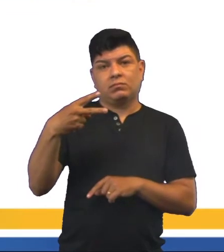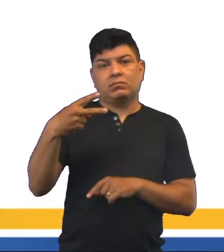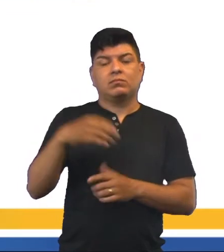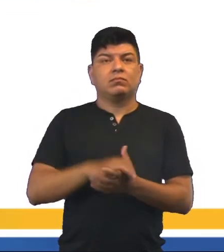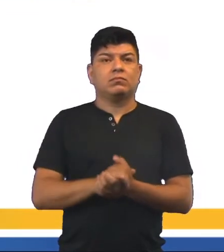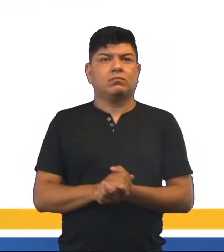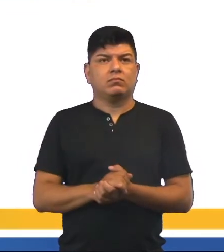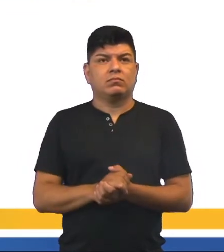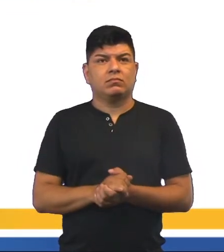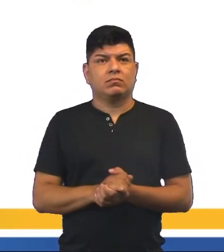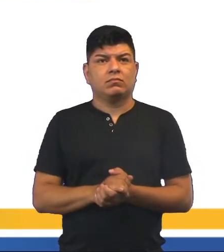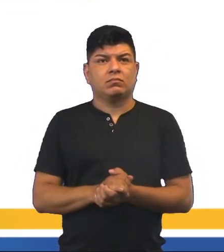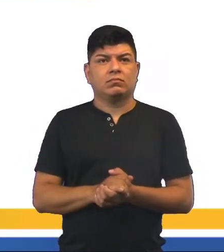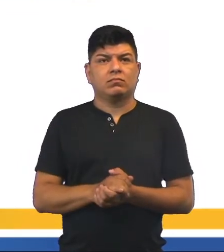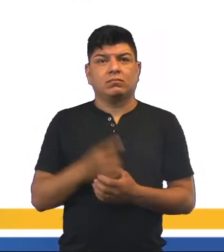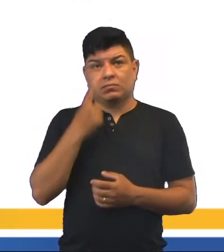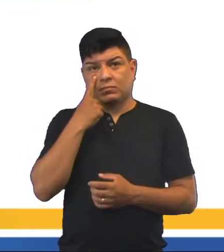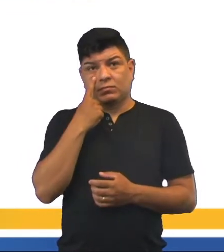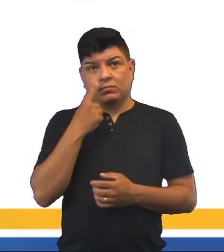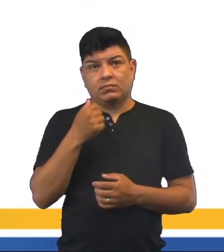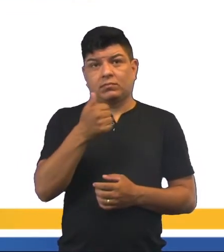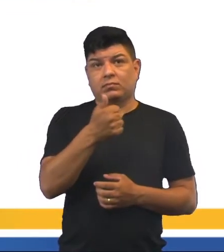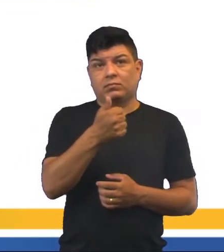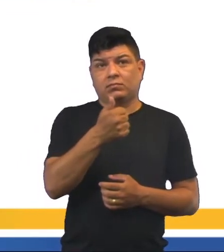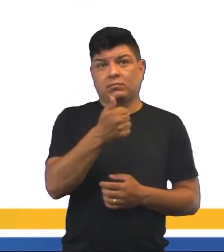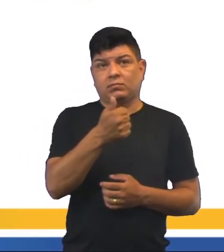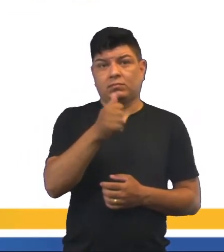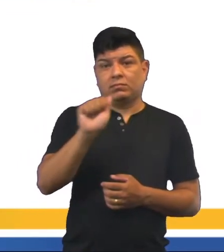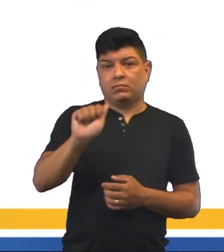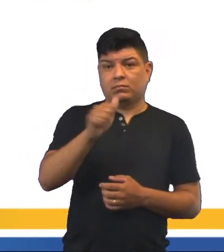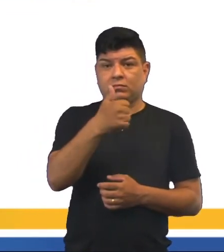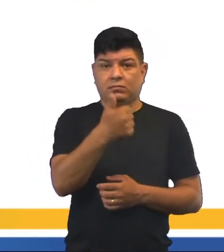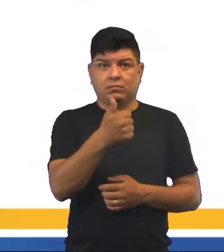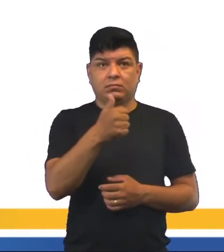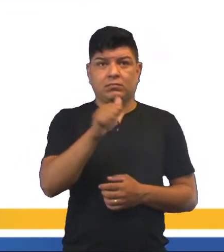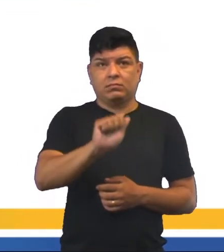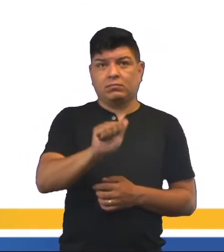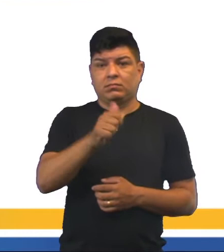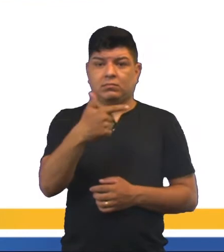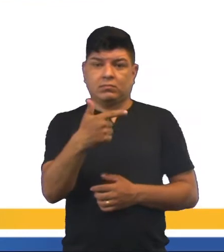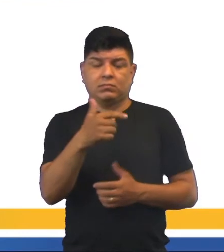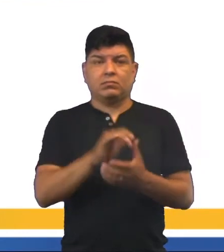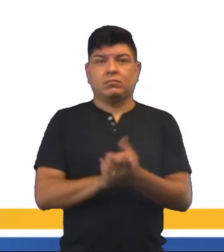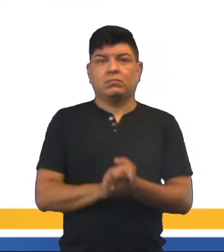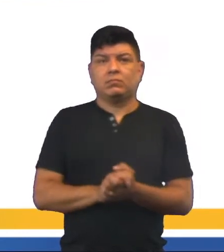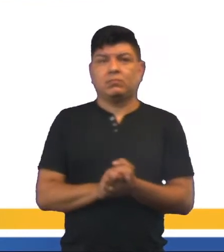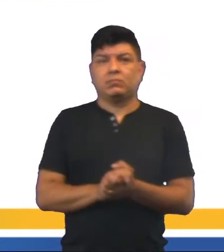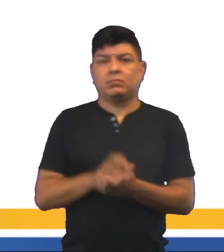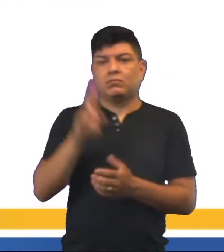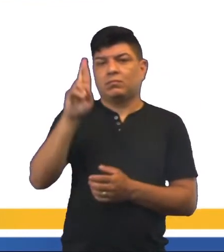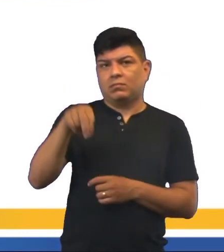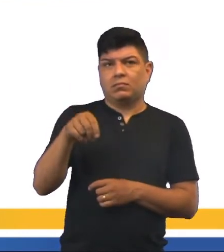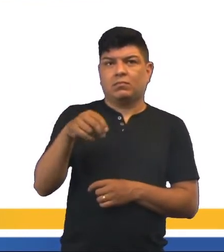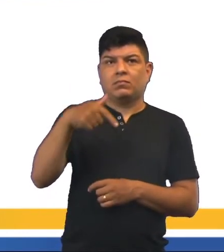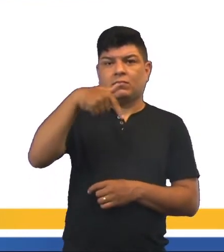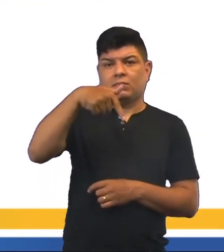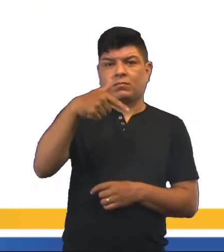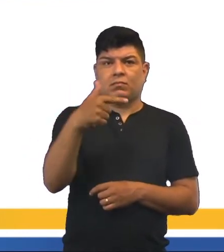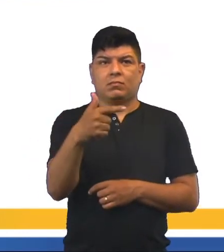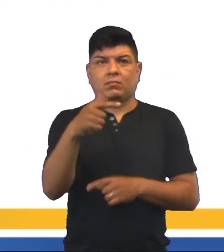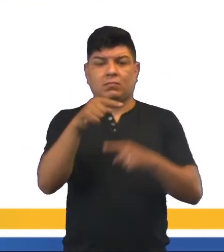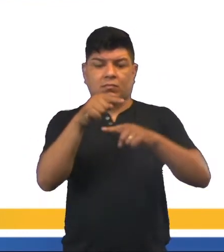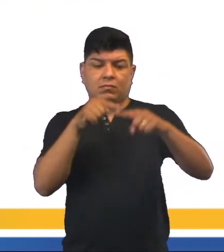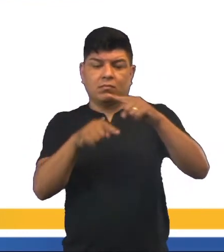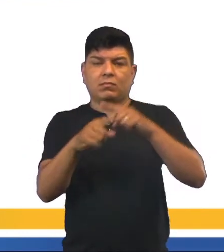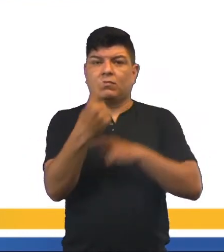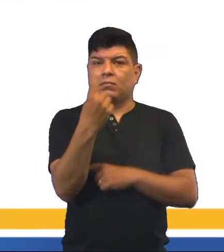agora? Olha aqui, área 1 e área 2. Se eu fazer essa, se eu calcular essa razão, 72 dividido por